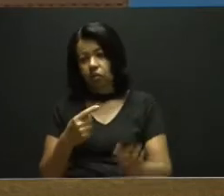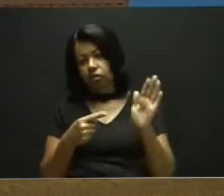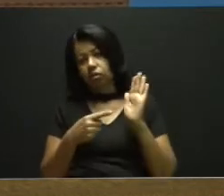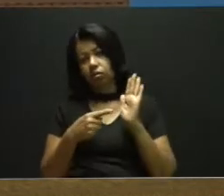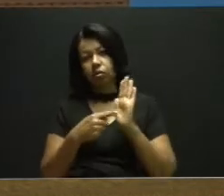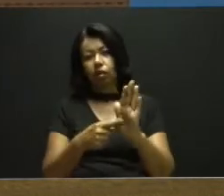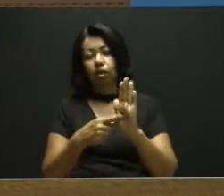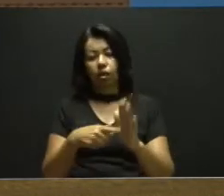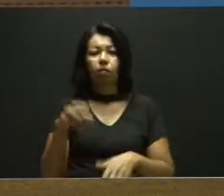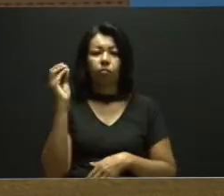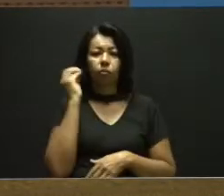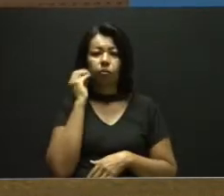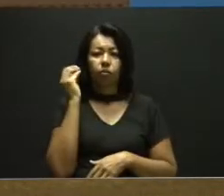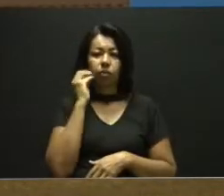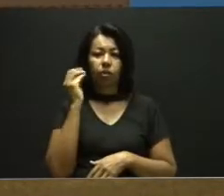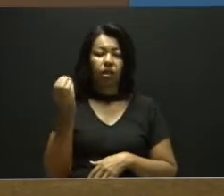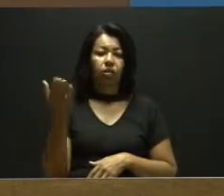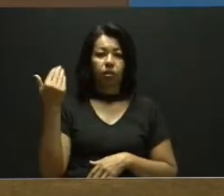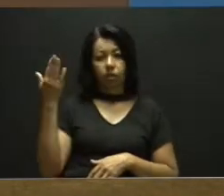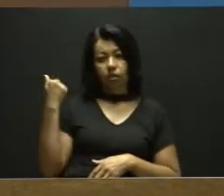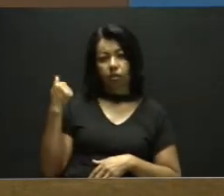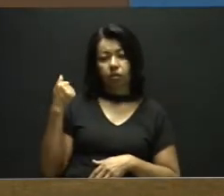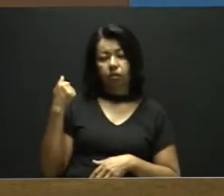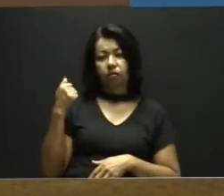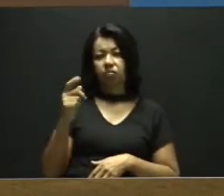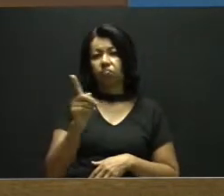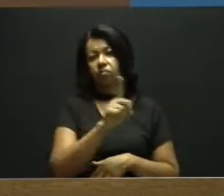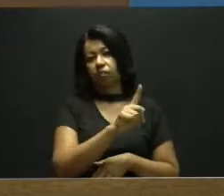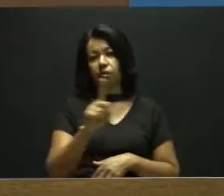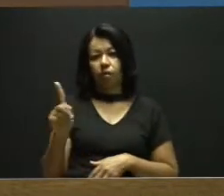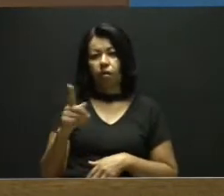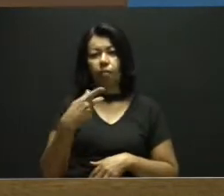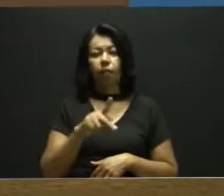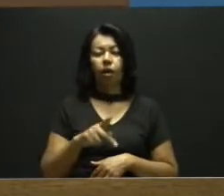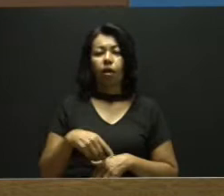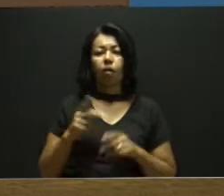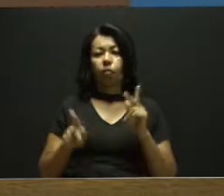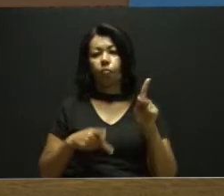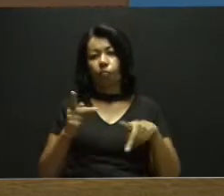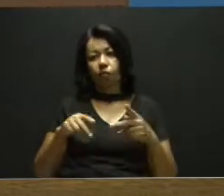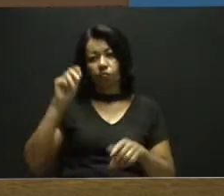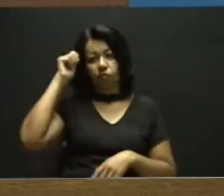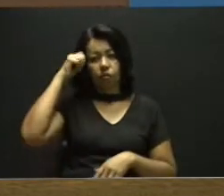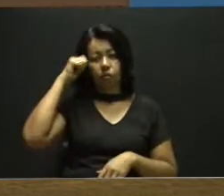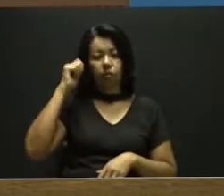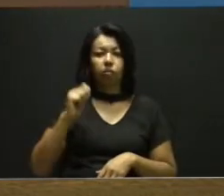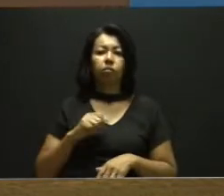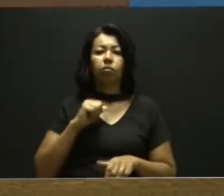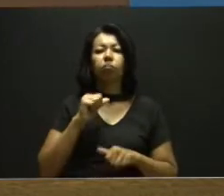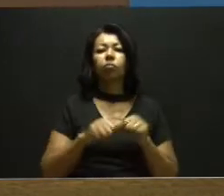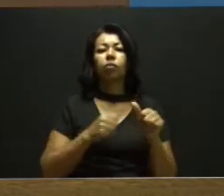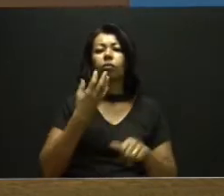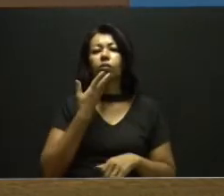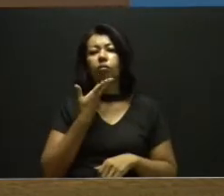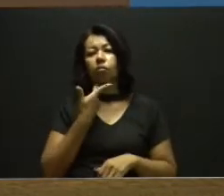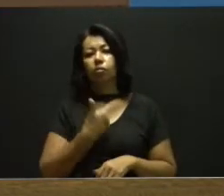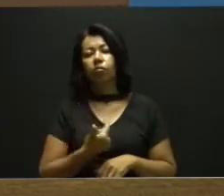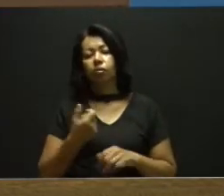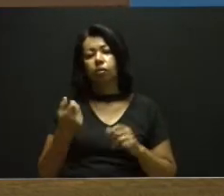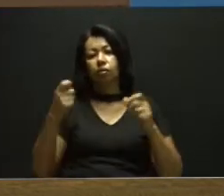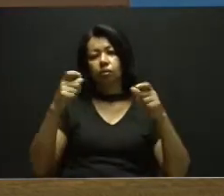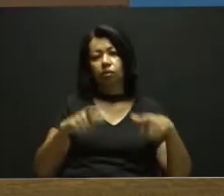oportunidades outrora negado ao povo negro estão atingindo de cores as salas de